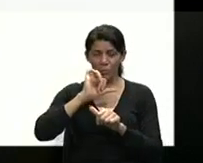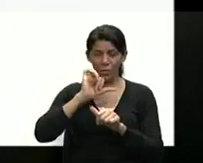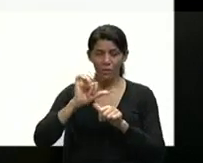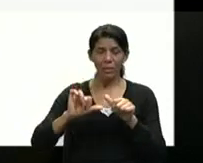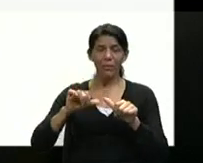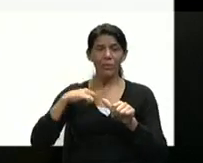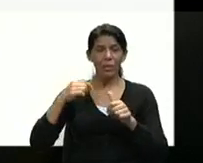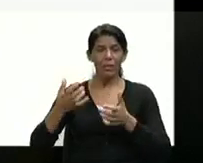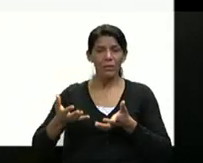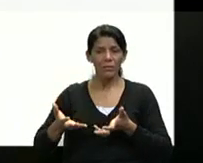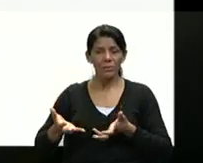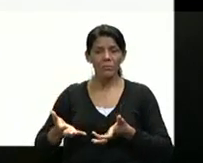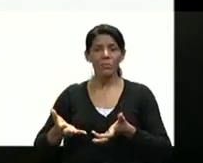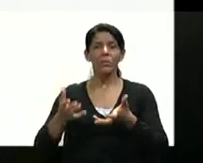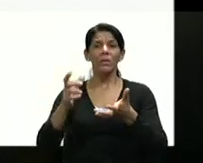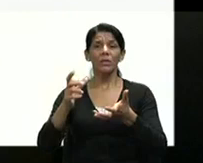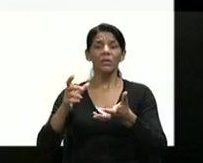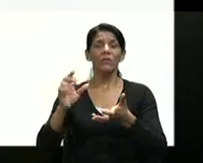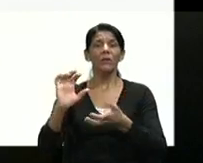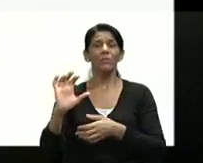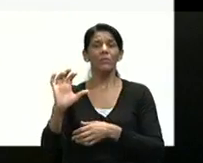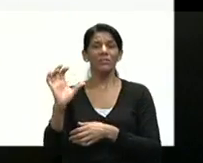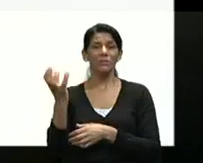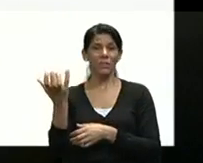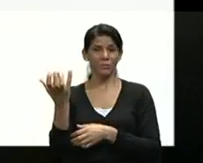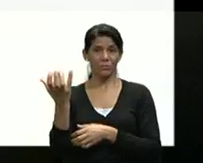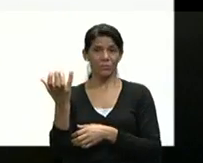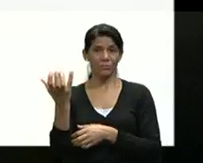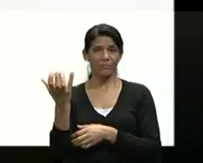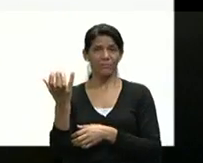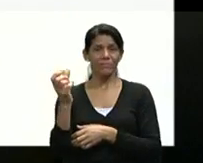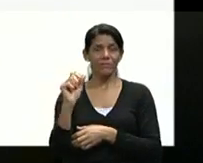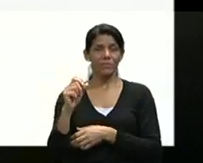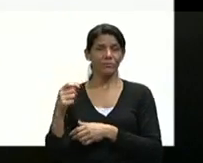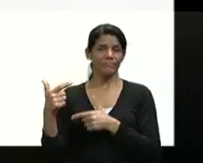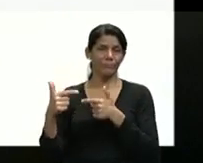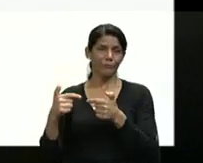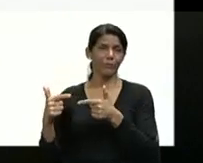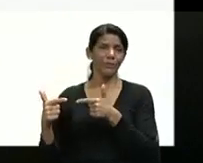que estimulam a ocorrência de